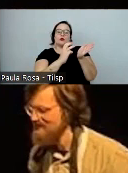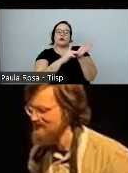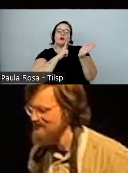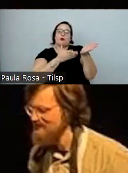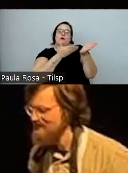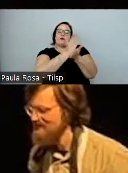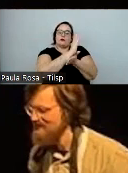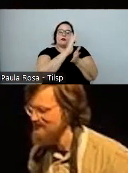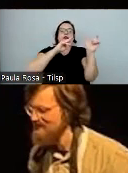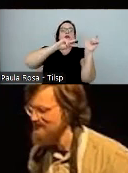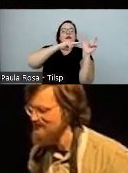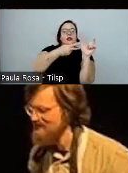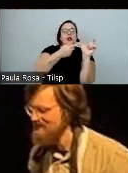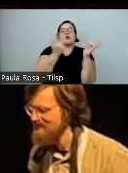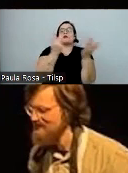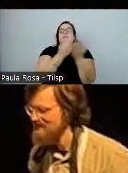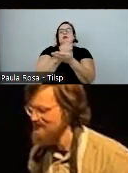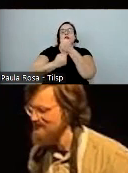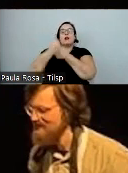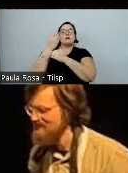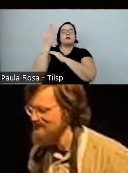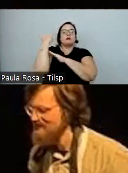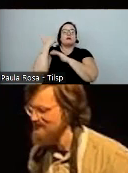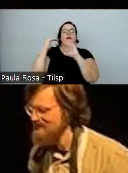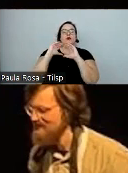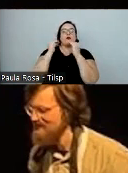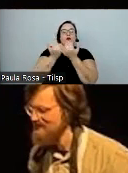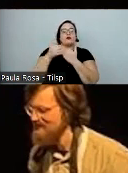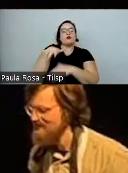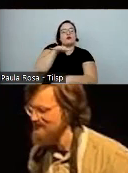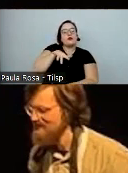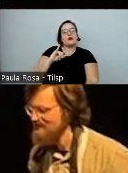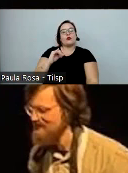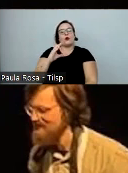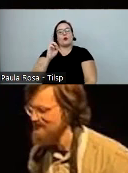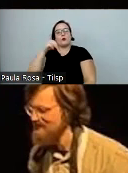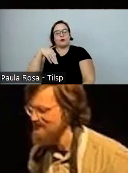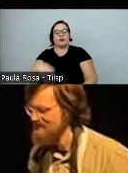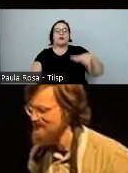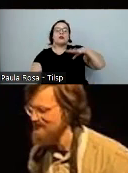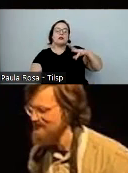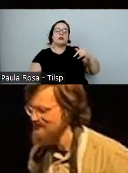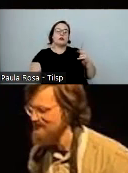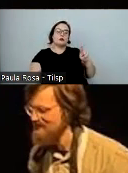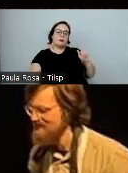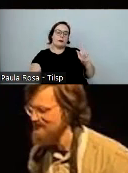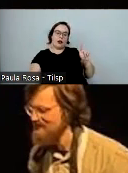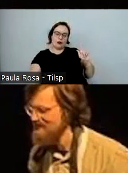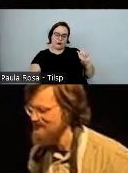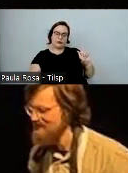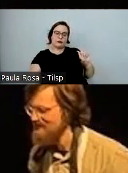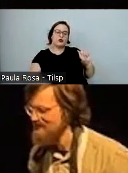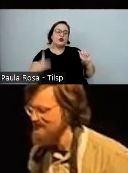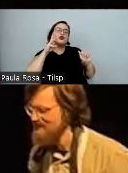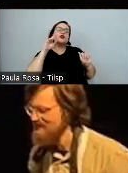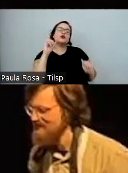que ocorreu ano passado na conferência geral do icon que aconteceu na cidade de Praga em 24 de agosto